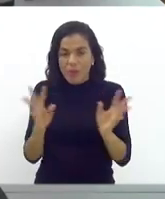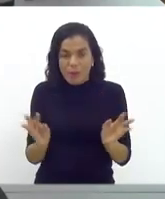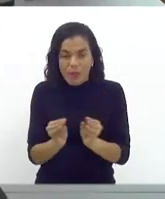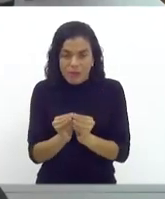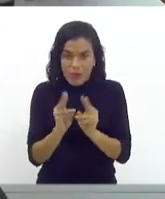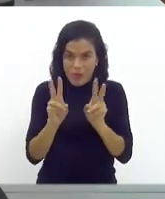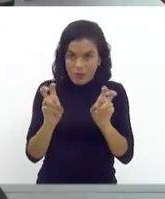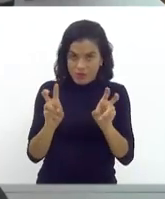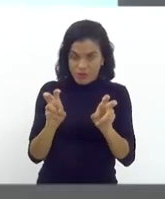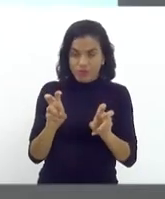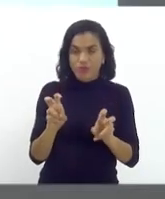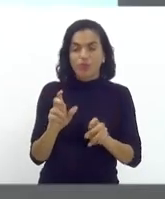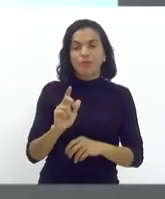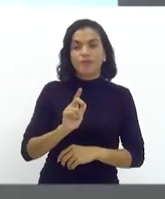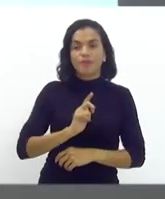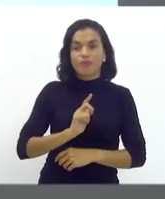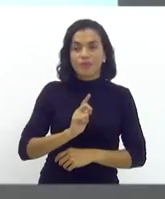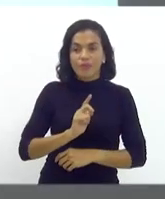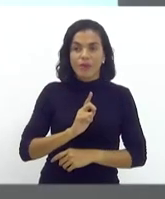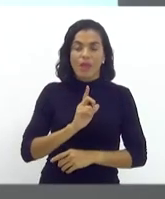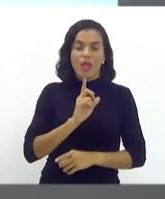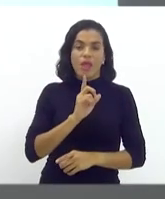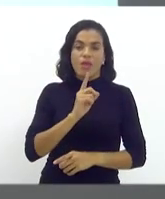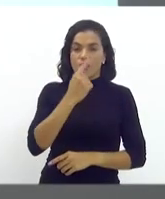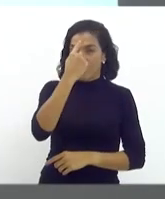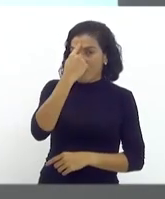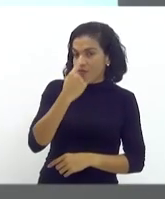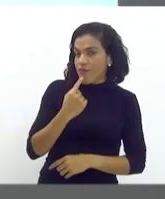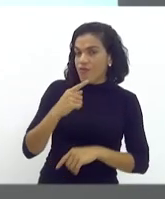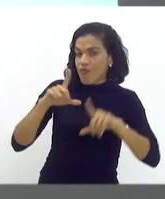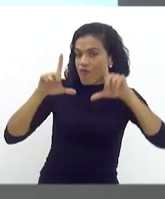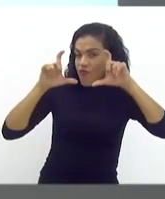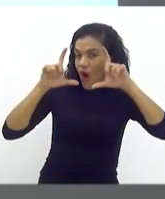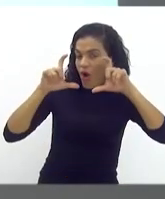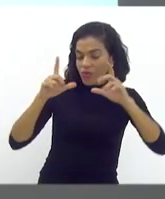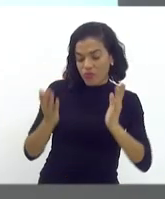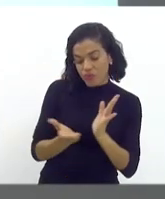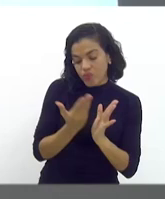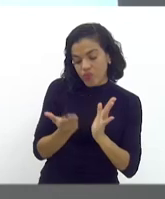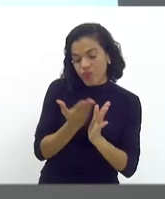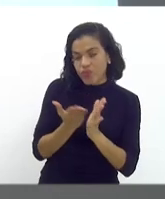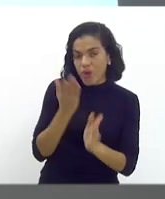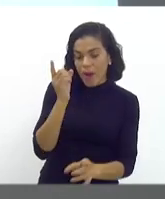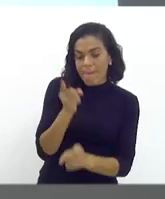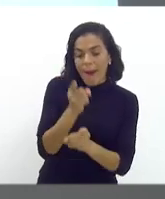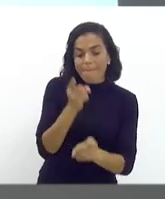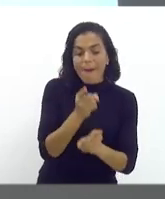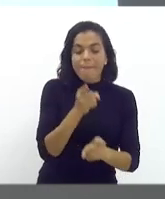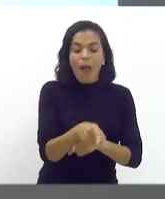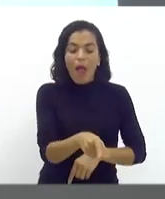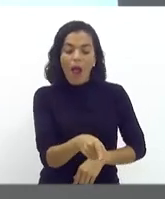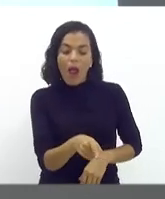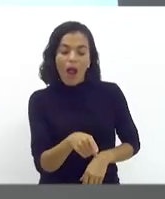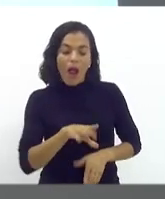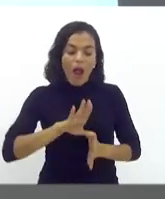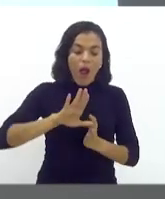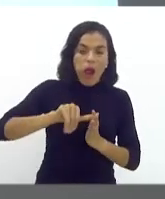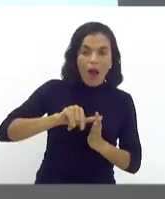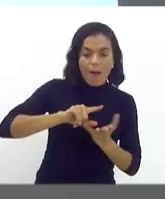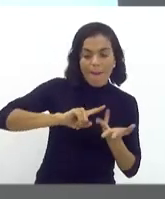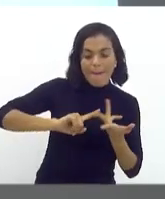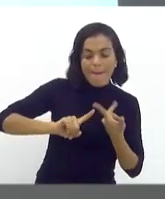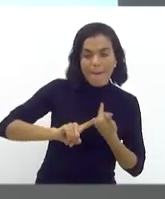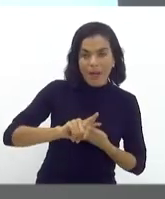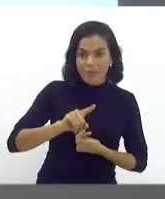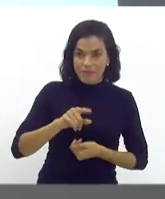a gente tem o reconhecimento de pessoas e o reconhecimento de pessoas muitas das vezes